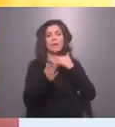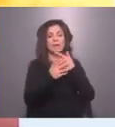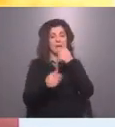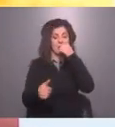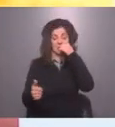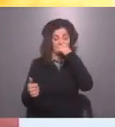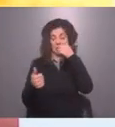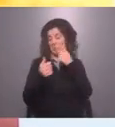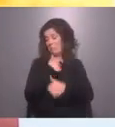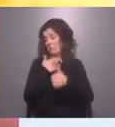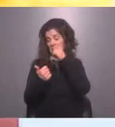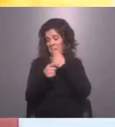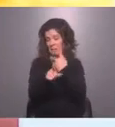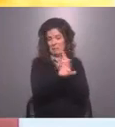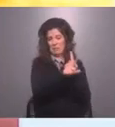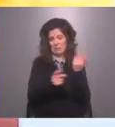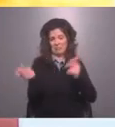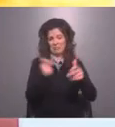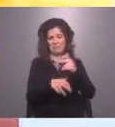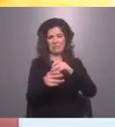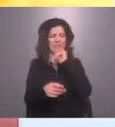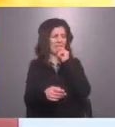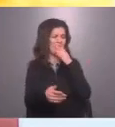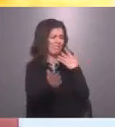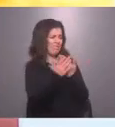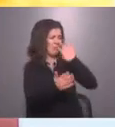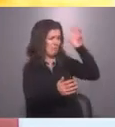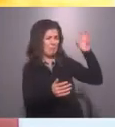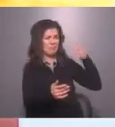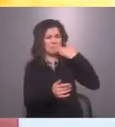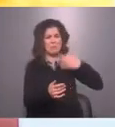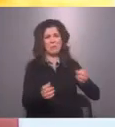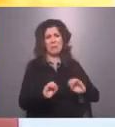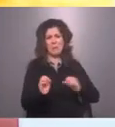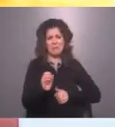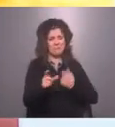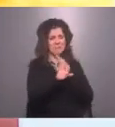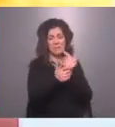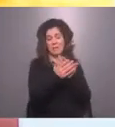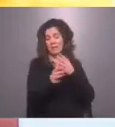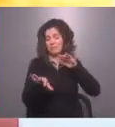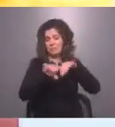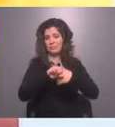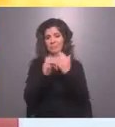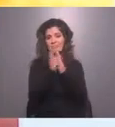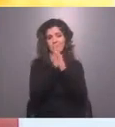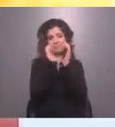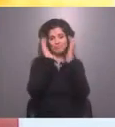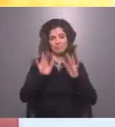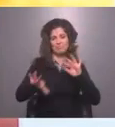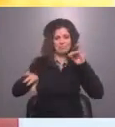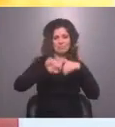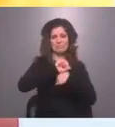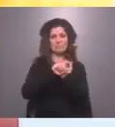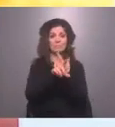infidelidades, imitando os costumes abomináveis das nações pagãs, e profanaram o templo que o Senhor